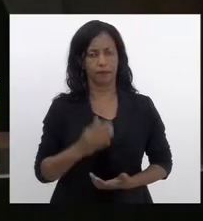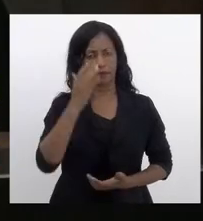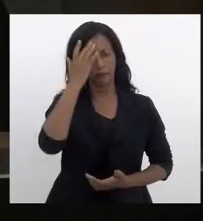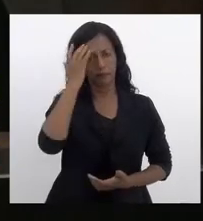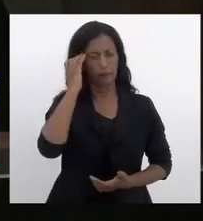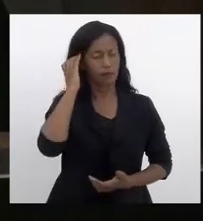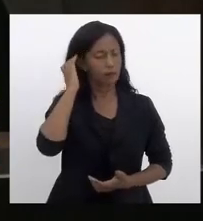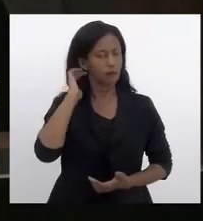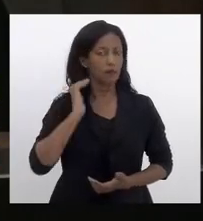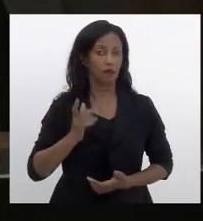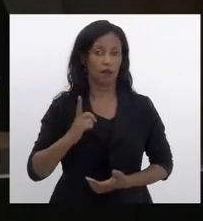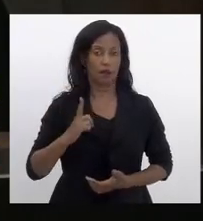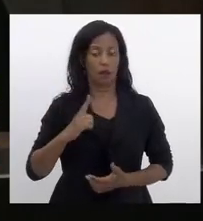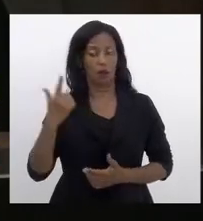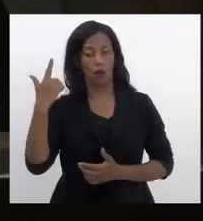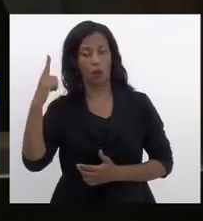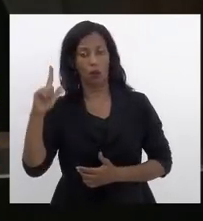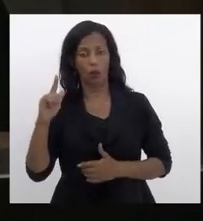outro comparativo aqui.